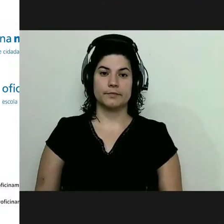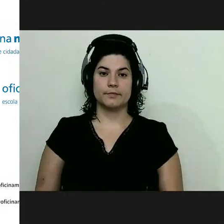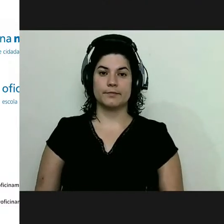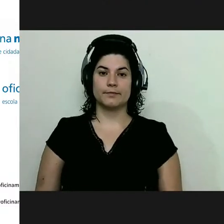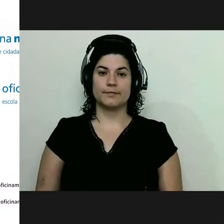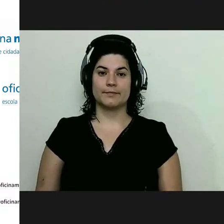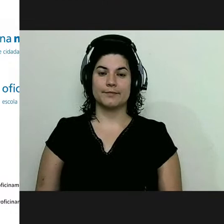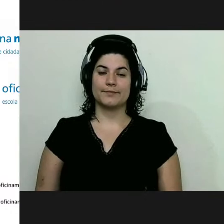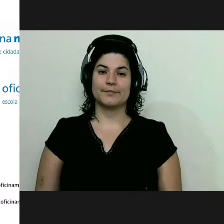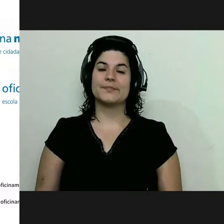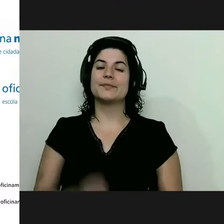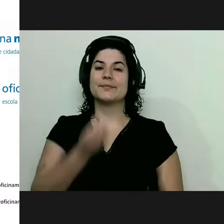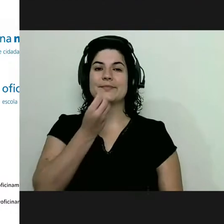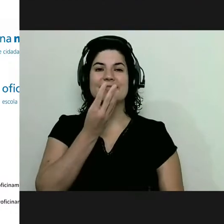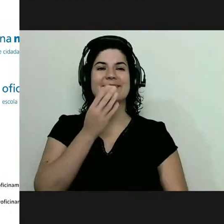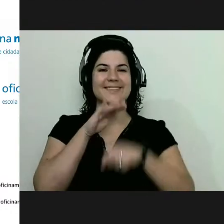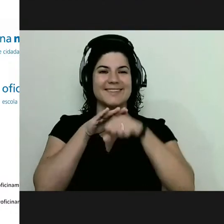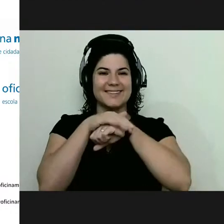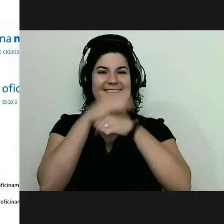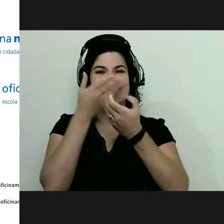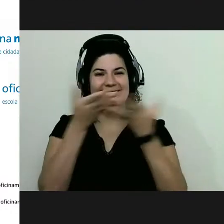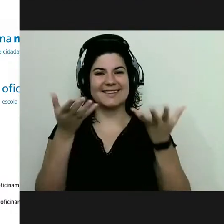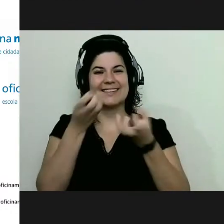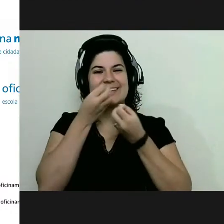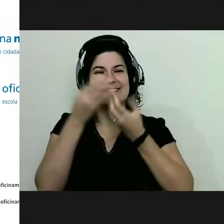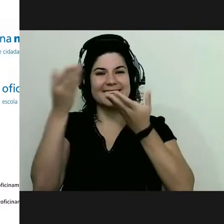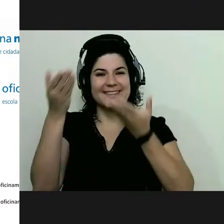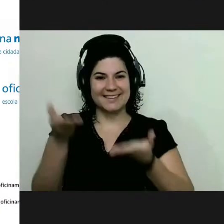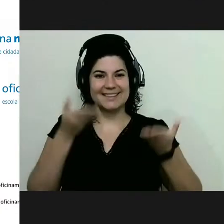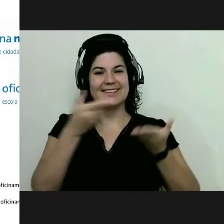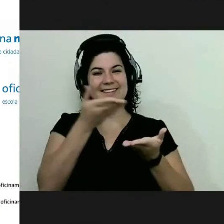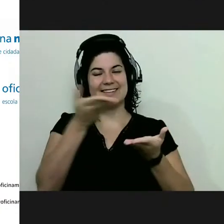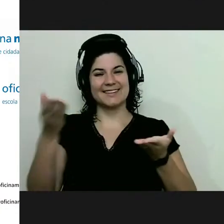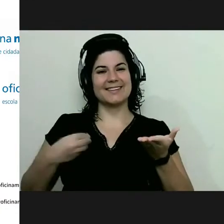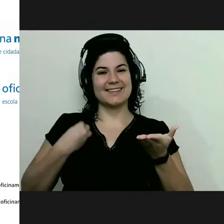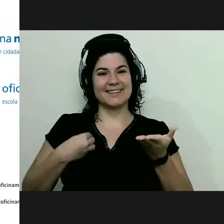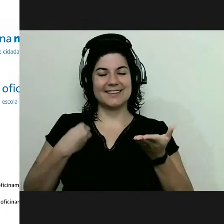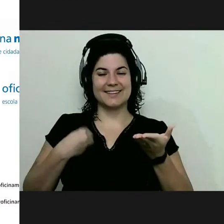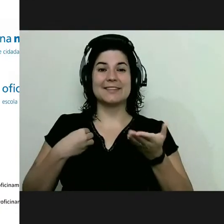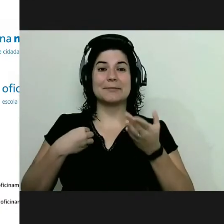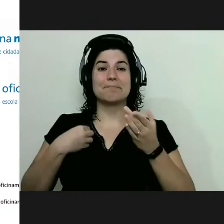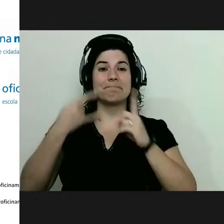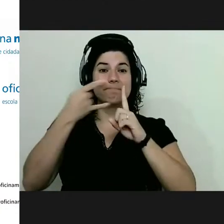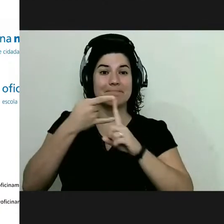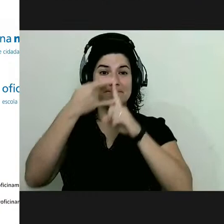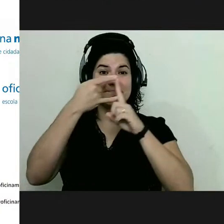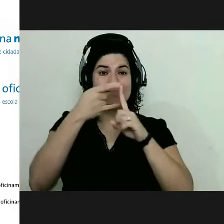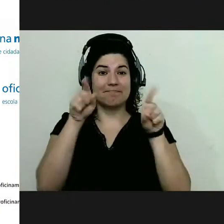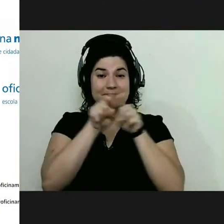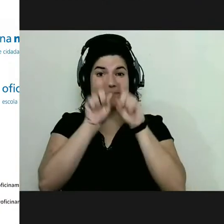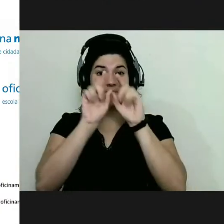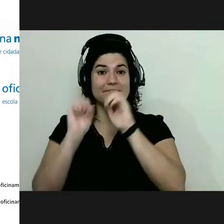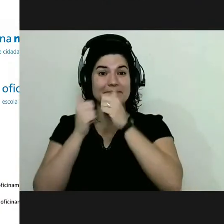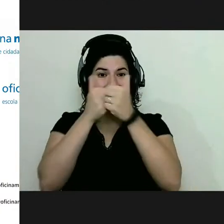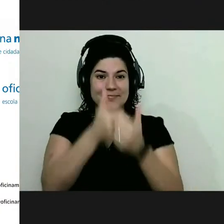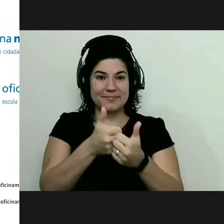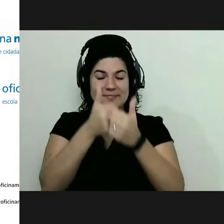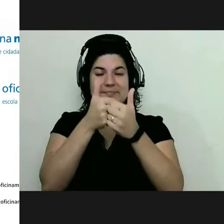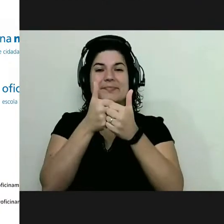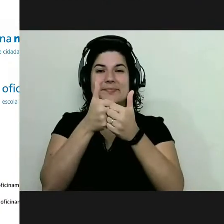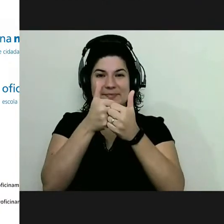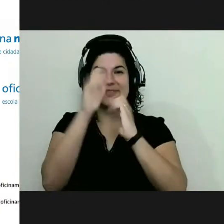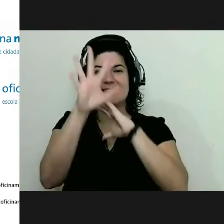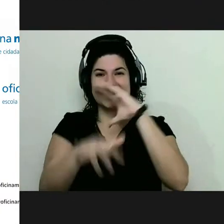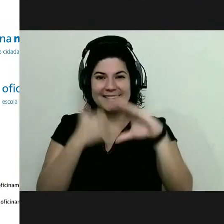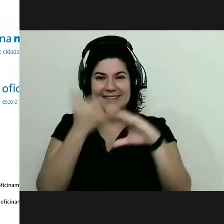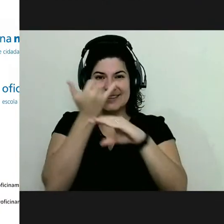é uma boa noite a todos sejam muito bem vindos aqueles tô aqui conosco nos une também para aqueles nos acompanhando no no